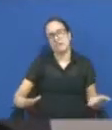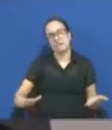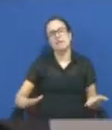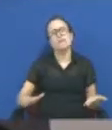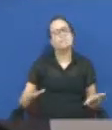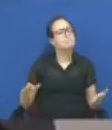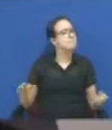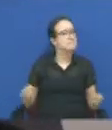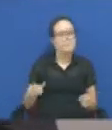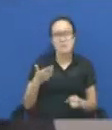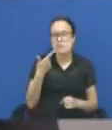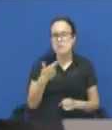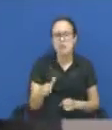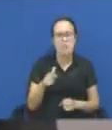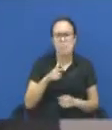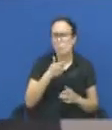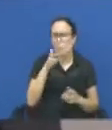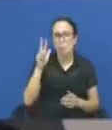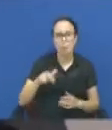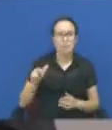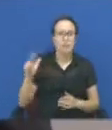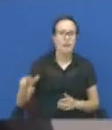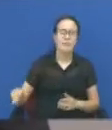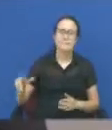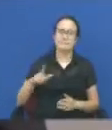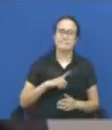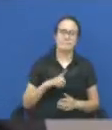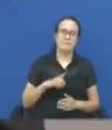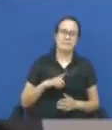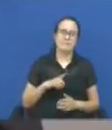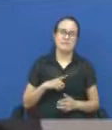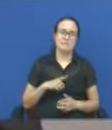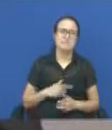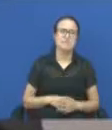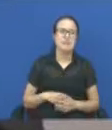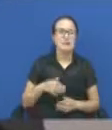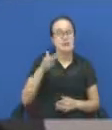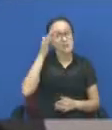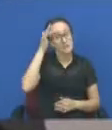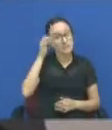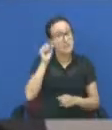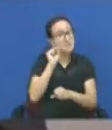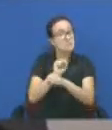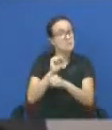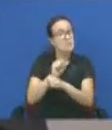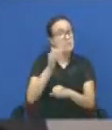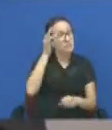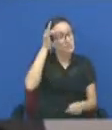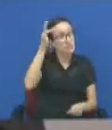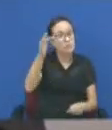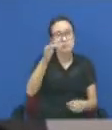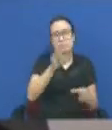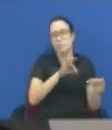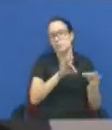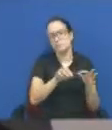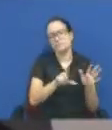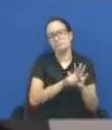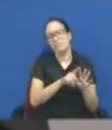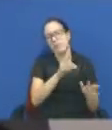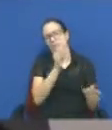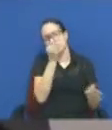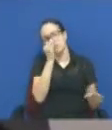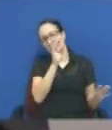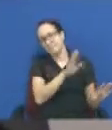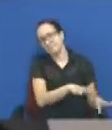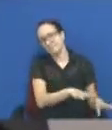dia, eu espero que esse projeto não tenha mais sentido nenhum, porque não teremos mais nenhuma criança trabalhando